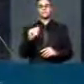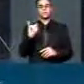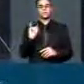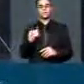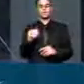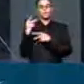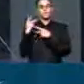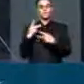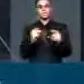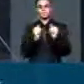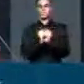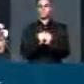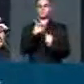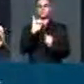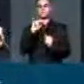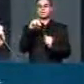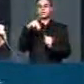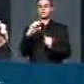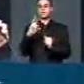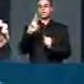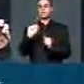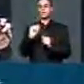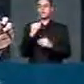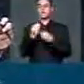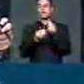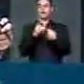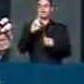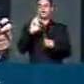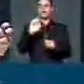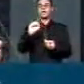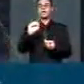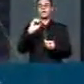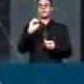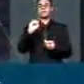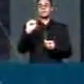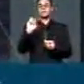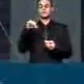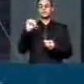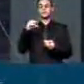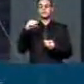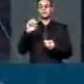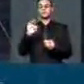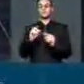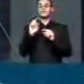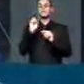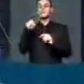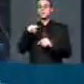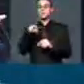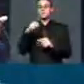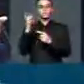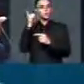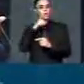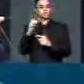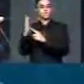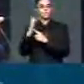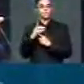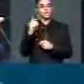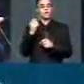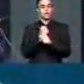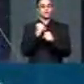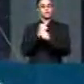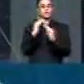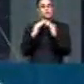INCRA esse relatório desse reassentamento. Se trouxerem mostrar que estão reassentando esses trabalhadores lá de São João